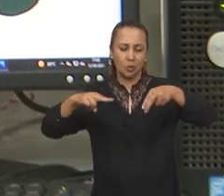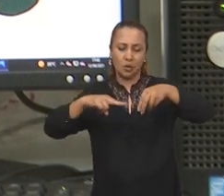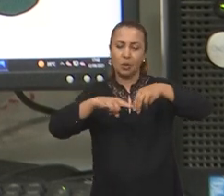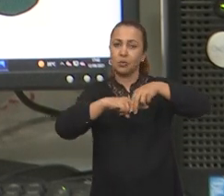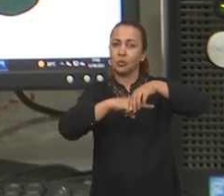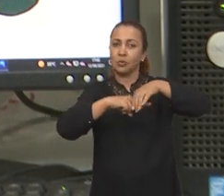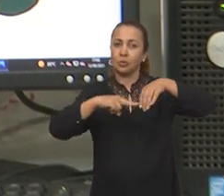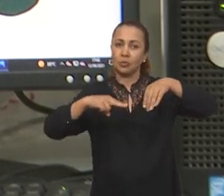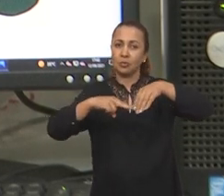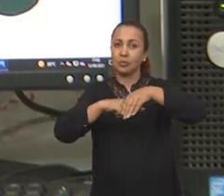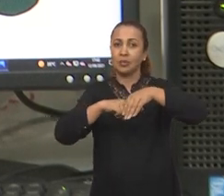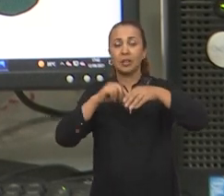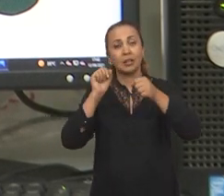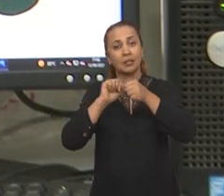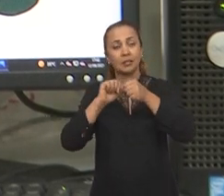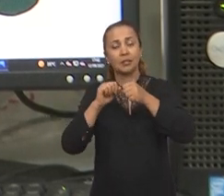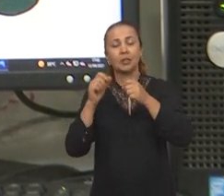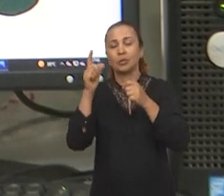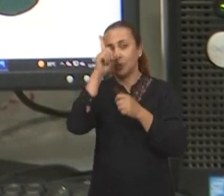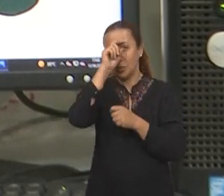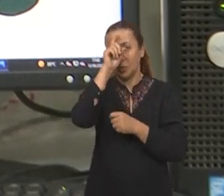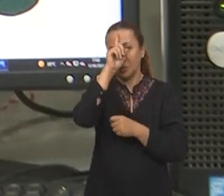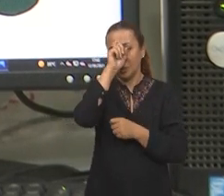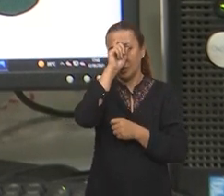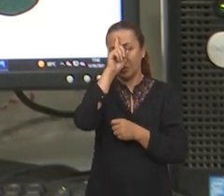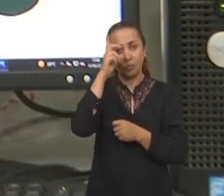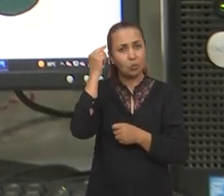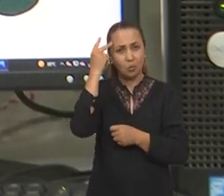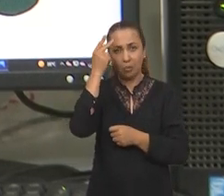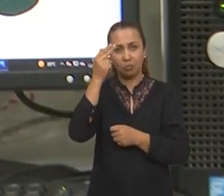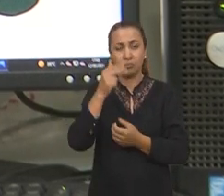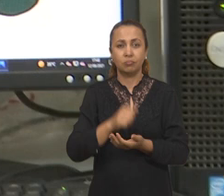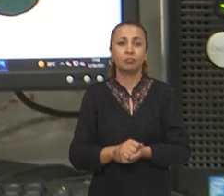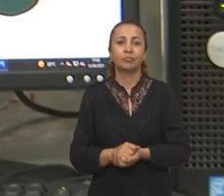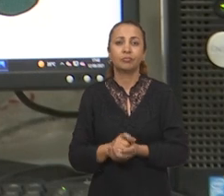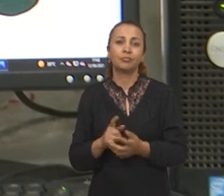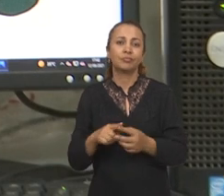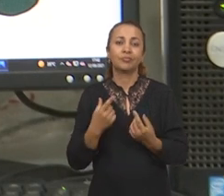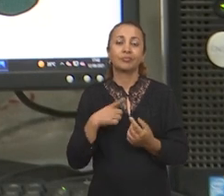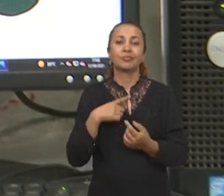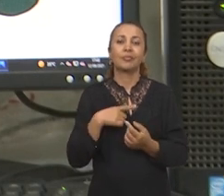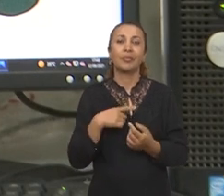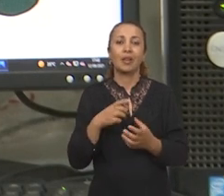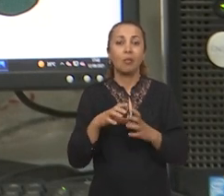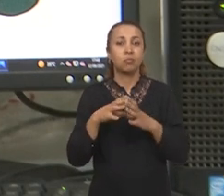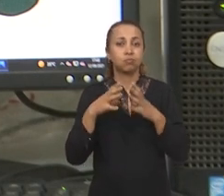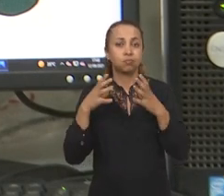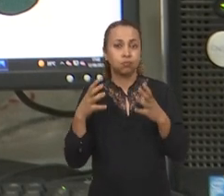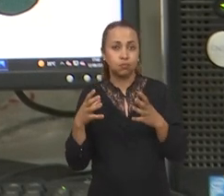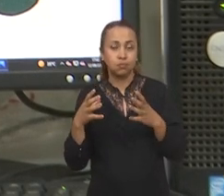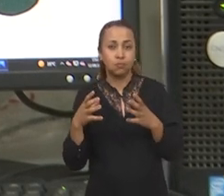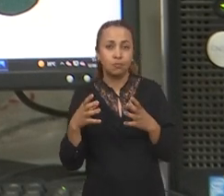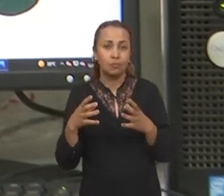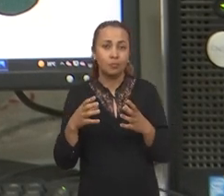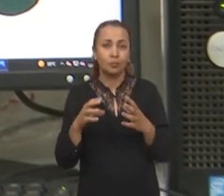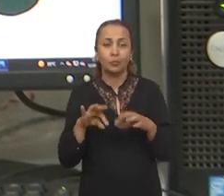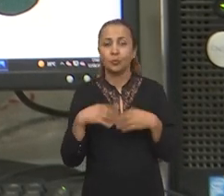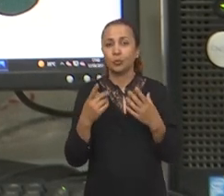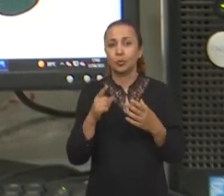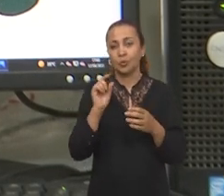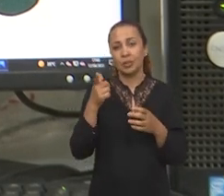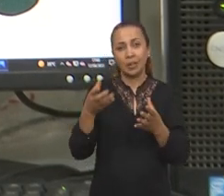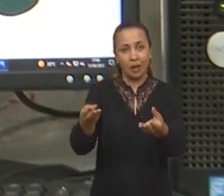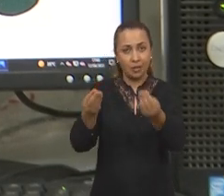ressonância magnética aqui que você faz no hospital mesmo é só que ela tem volume que geralmente quando é